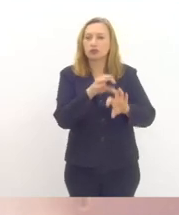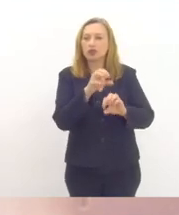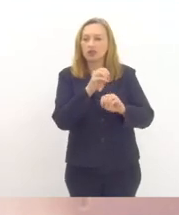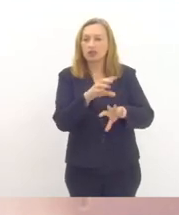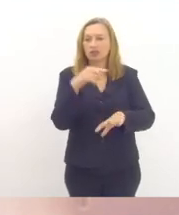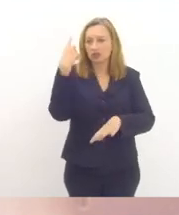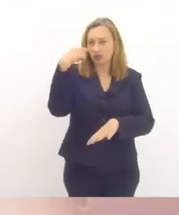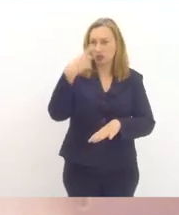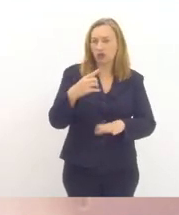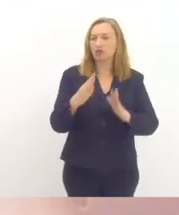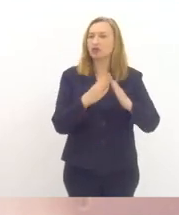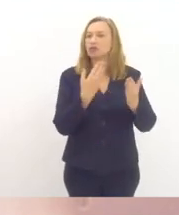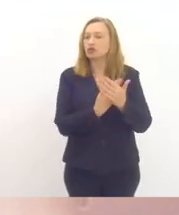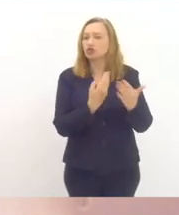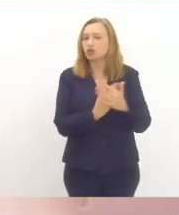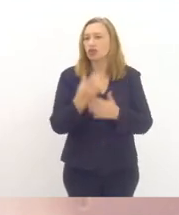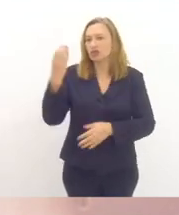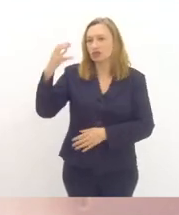Niterói, com muita ajuda, inclusive,